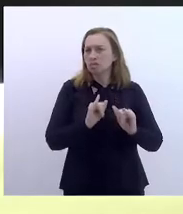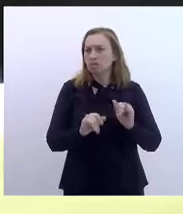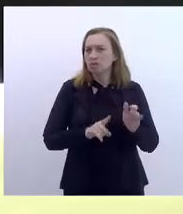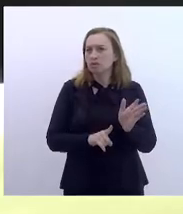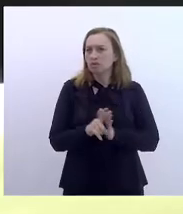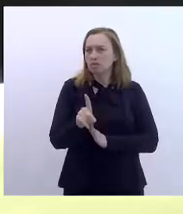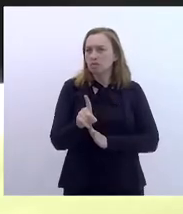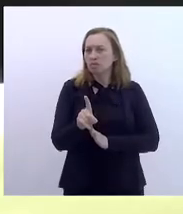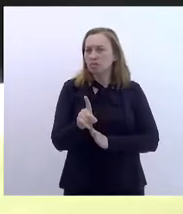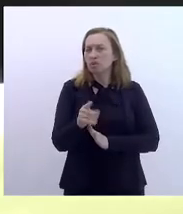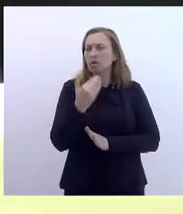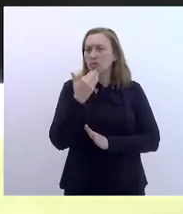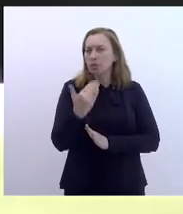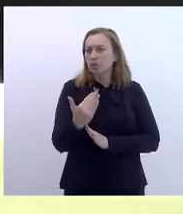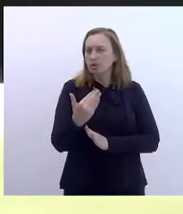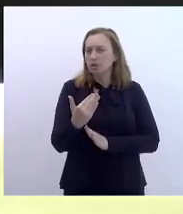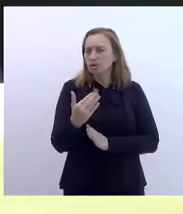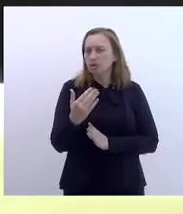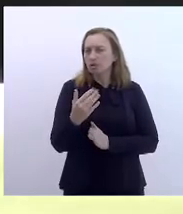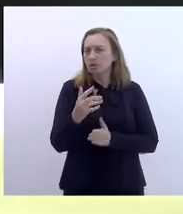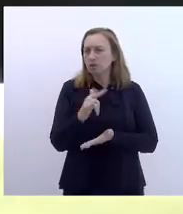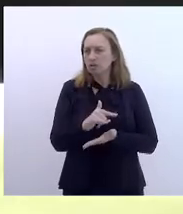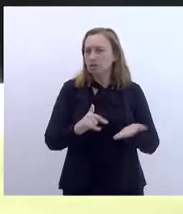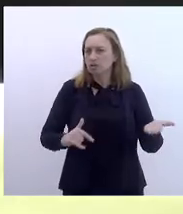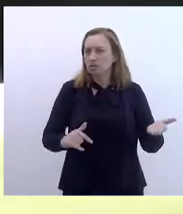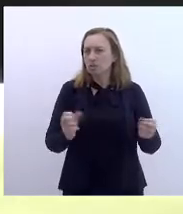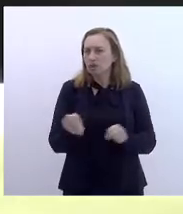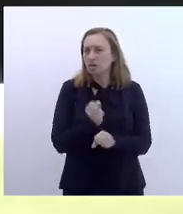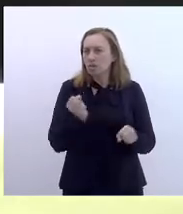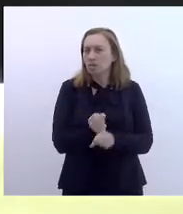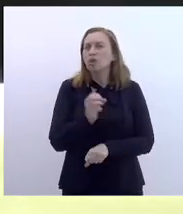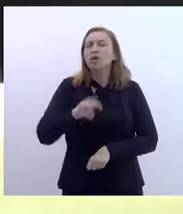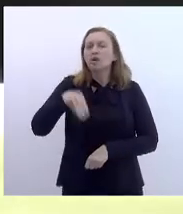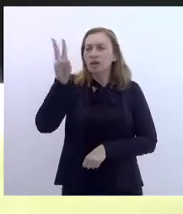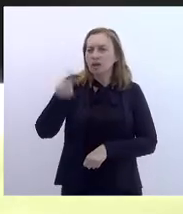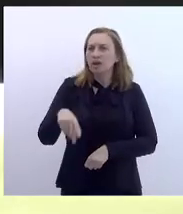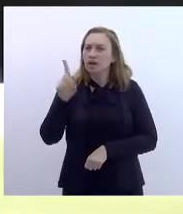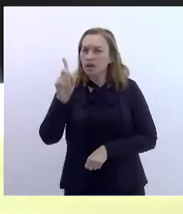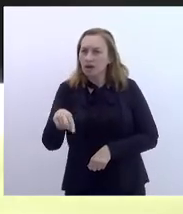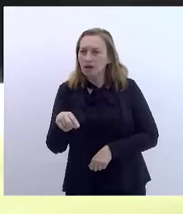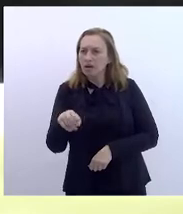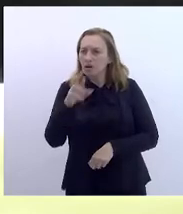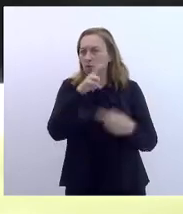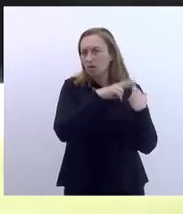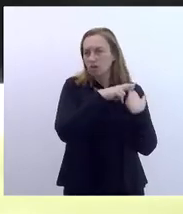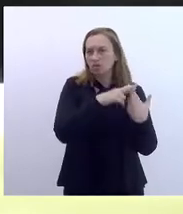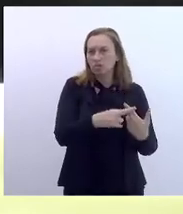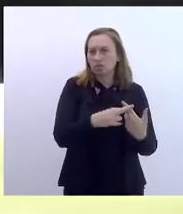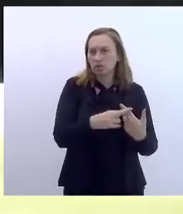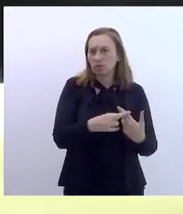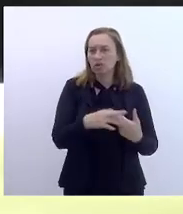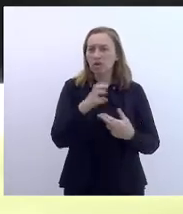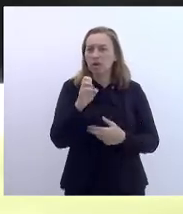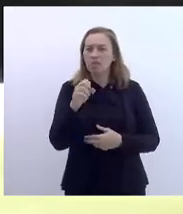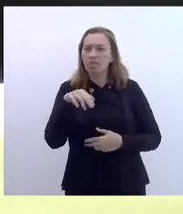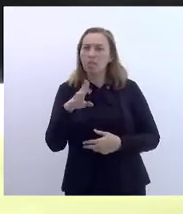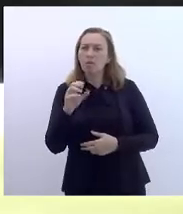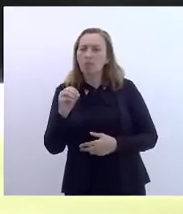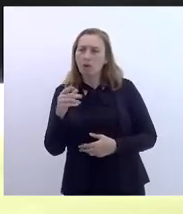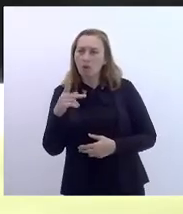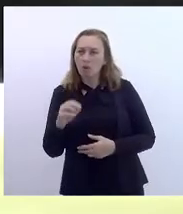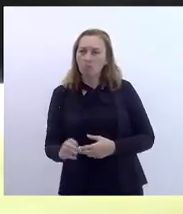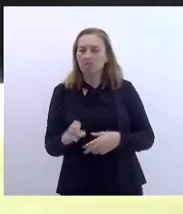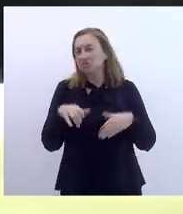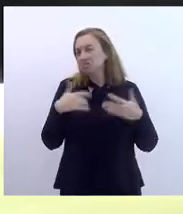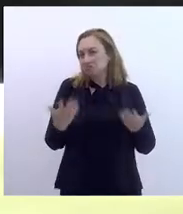perguntando né pedindo a ficha técnica da obra Quem é o responsável da emop ou